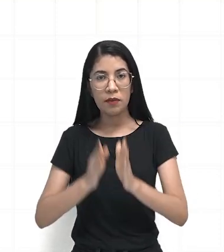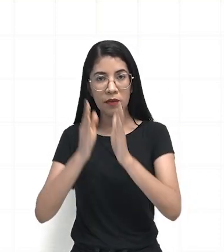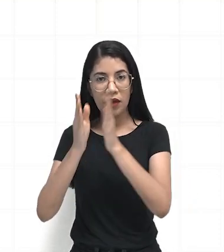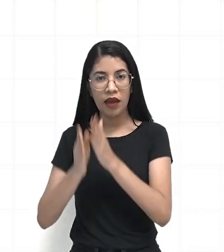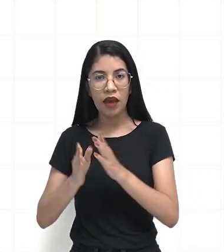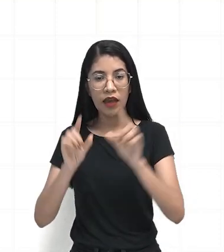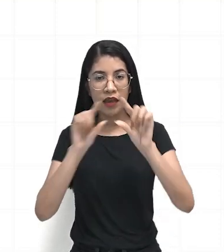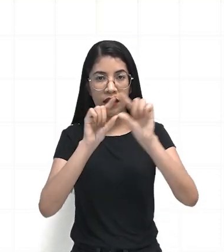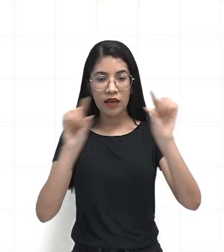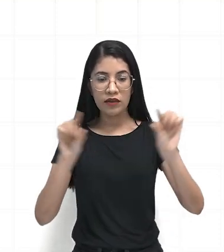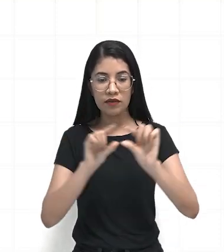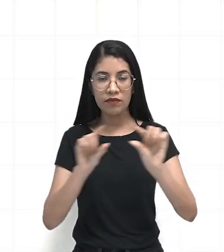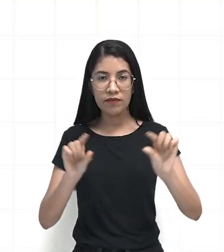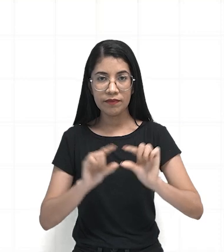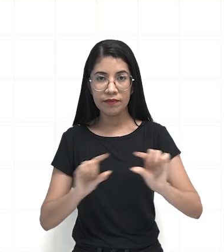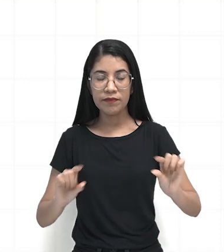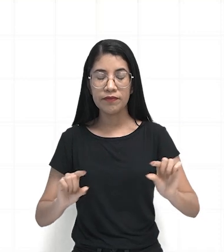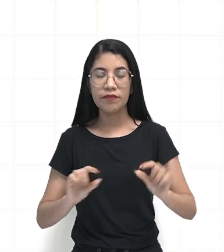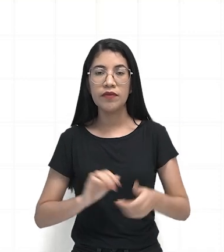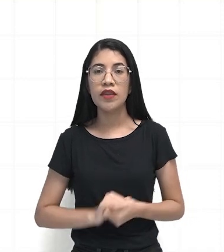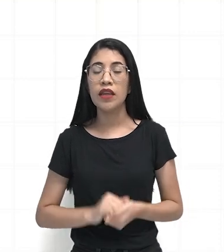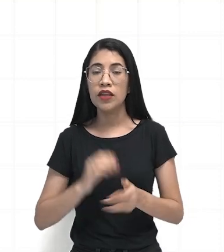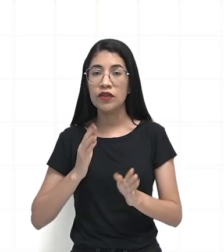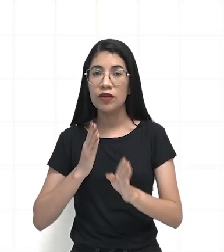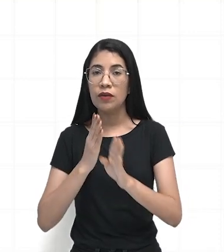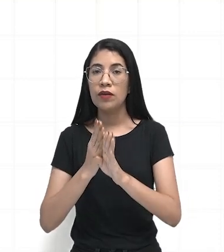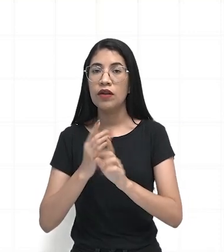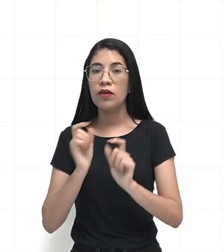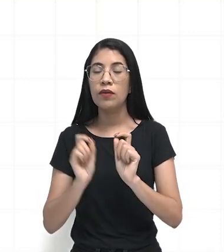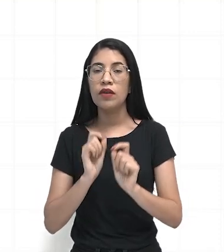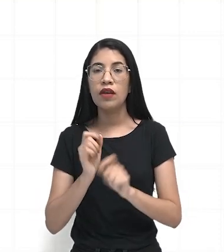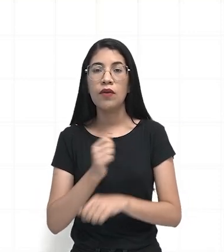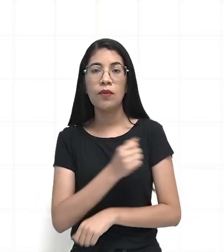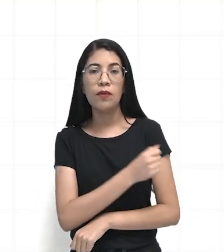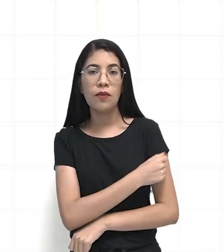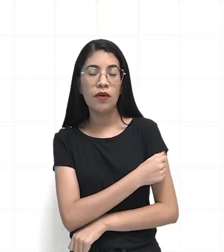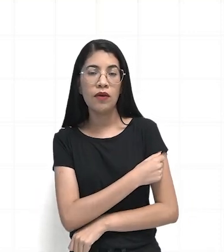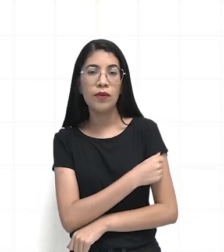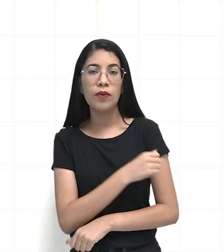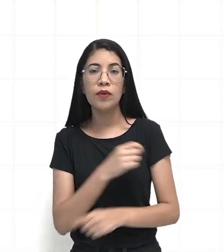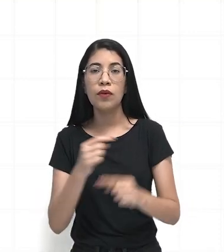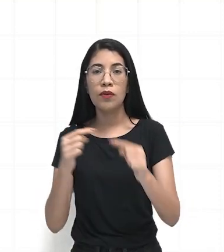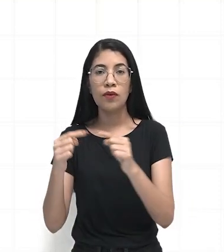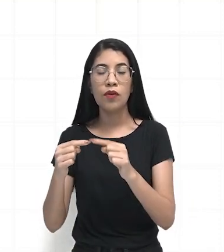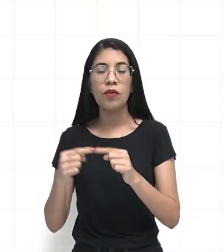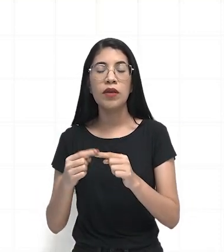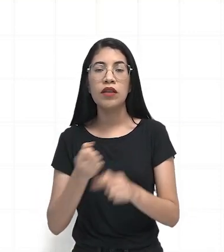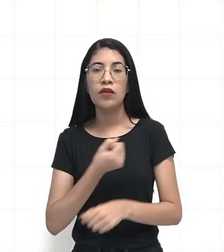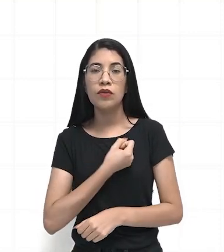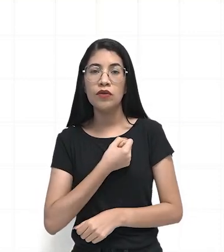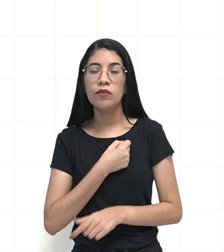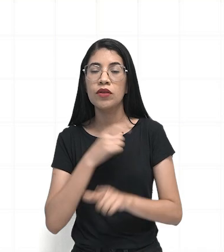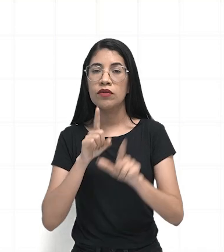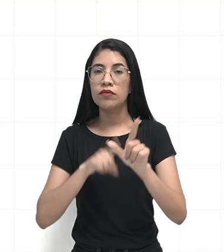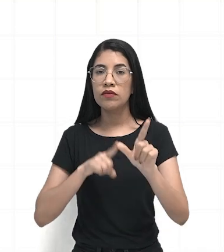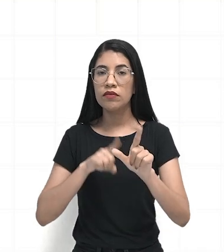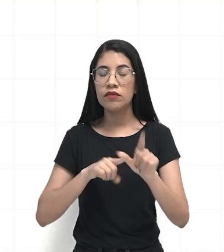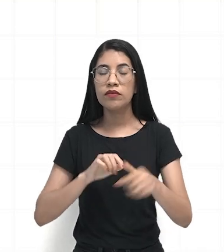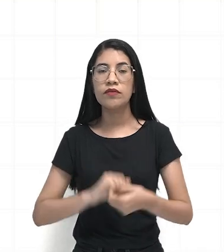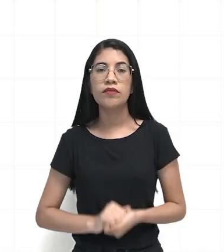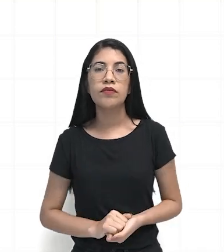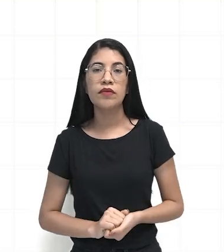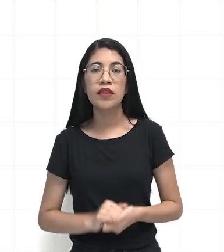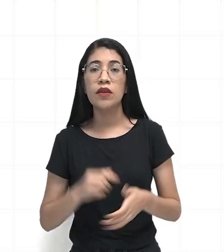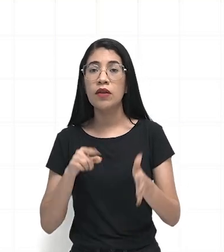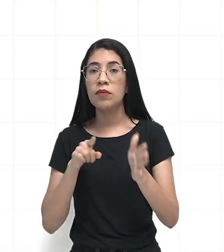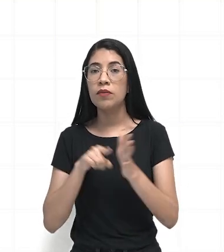fileira e coluna, tá certo? E a gente localiza ele pela letra e pelo número. E aí, qual é a